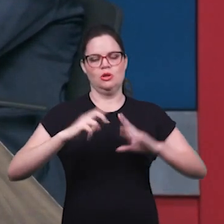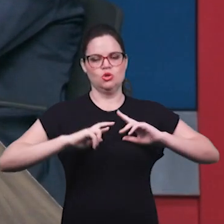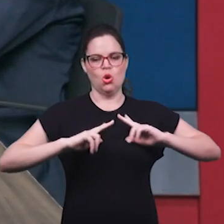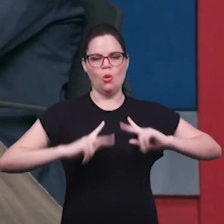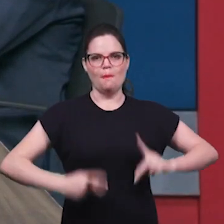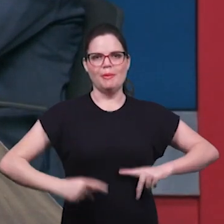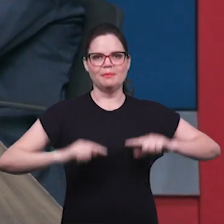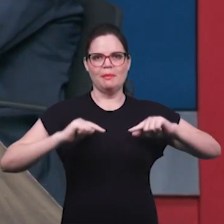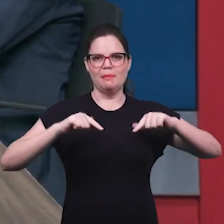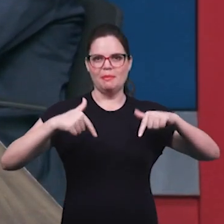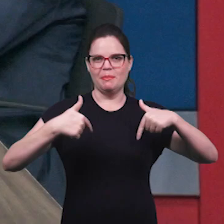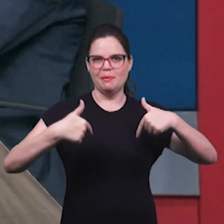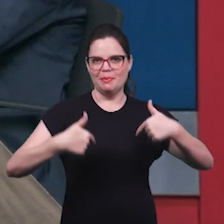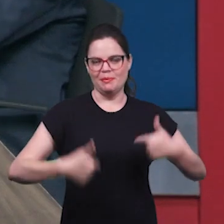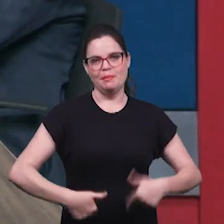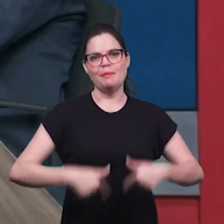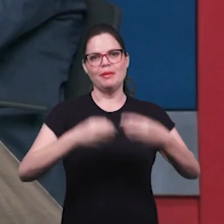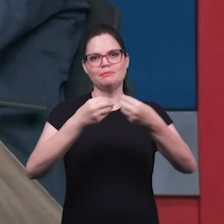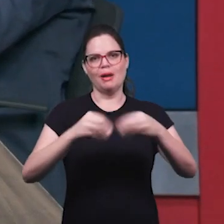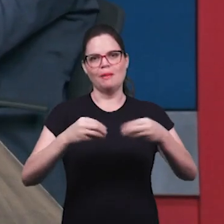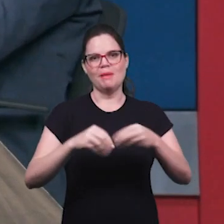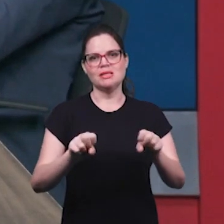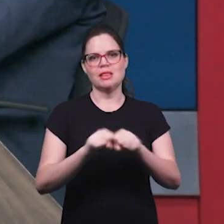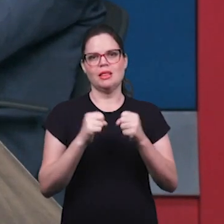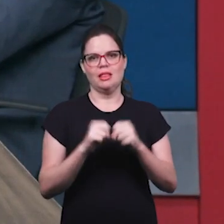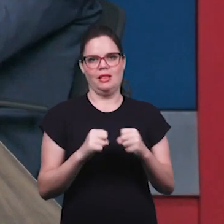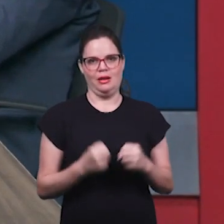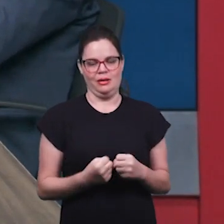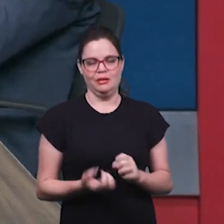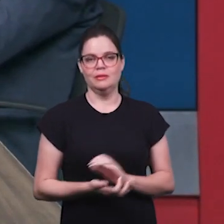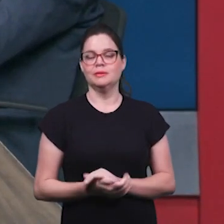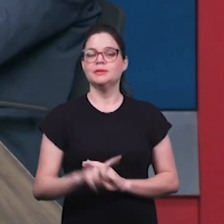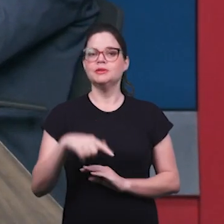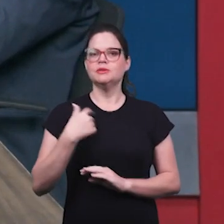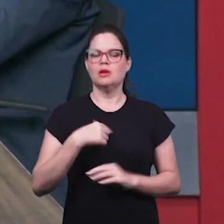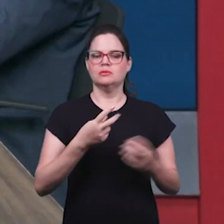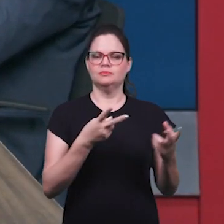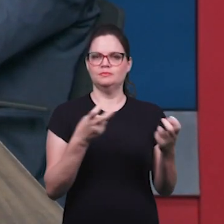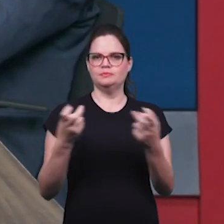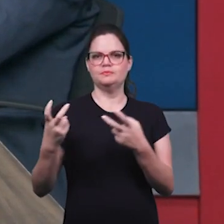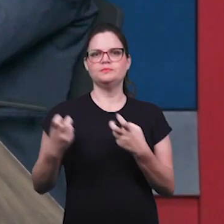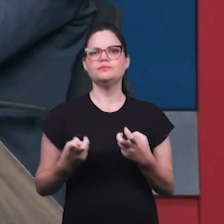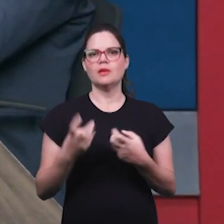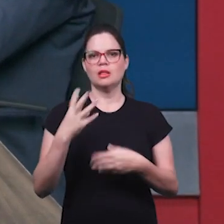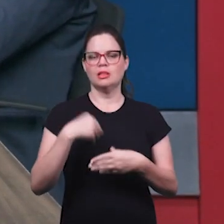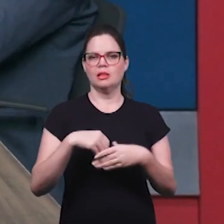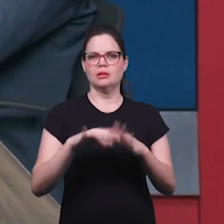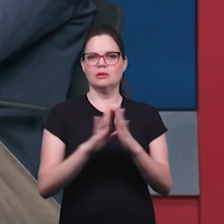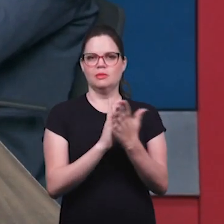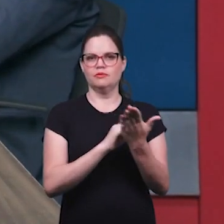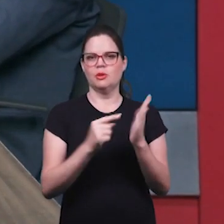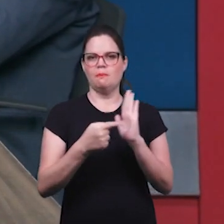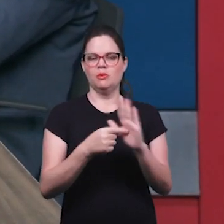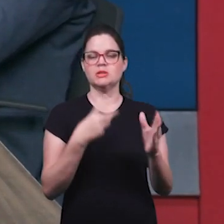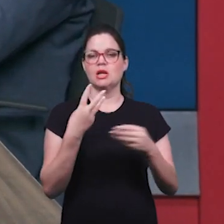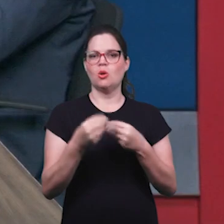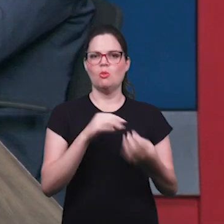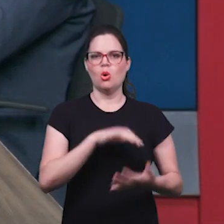porque nós vemos vários registros na palavra do Senhor que vão falar desse envelhecimento do mundo,